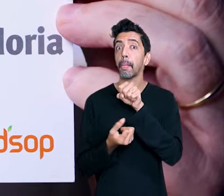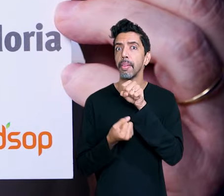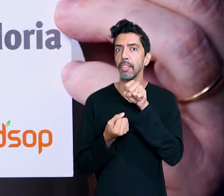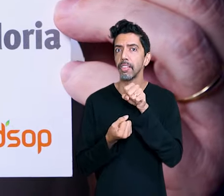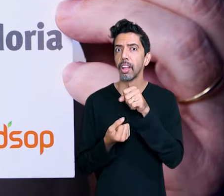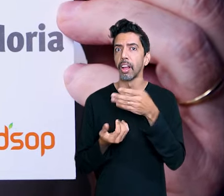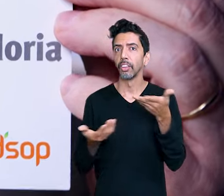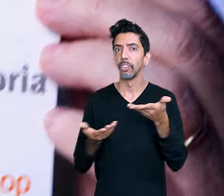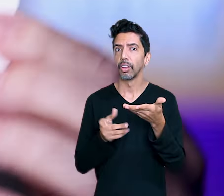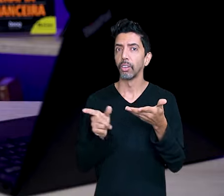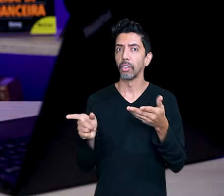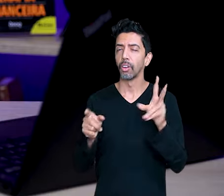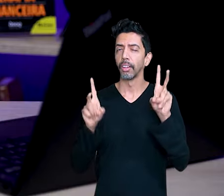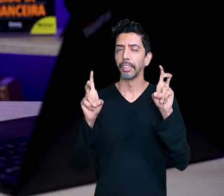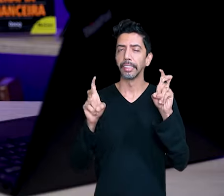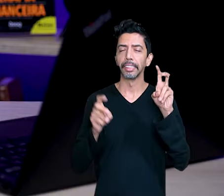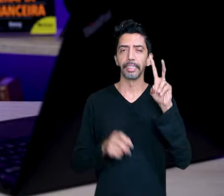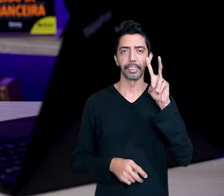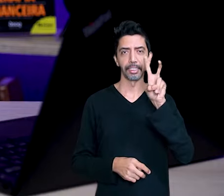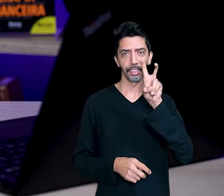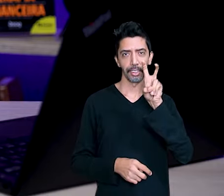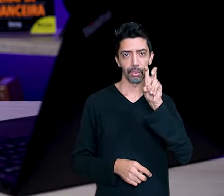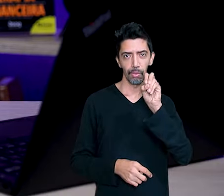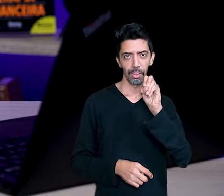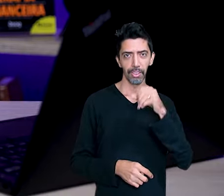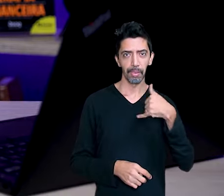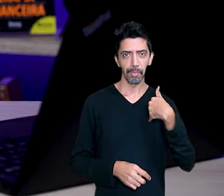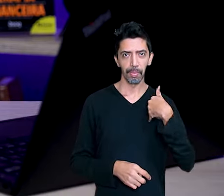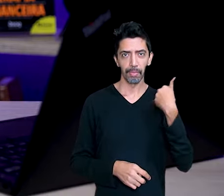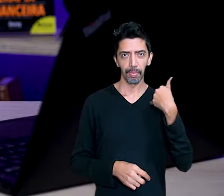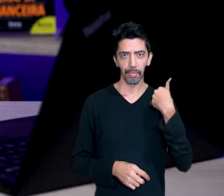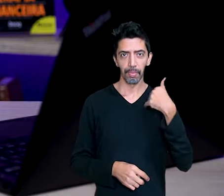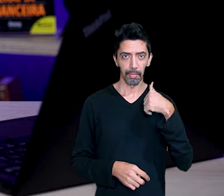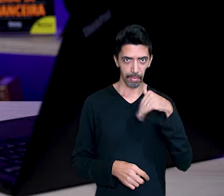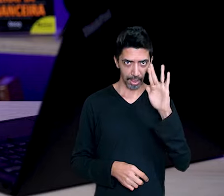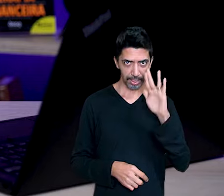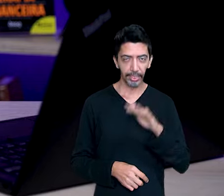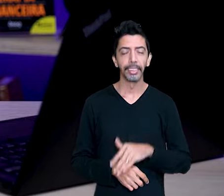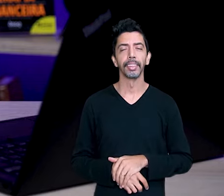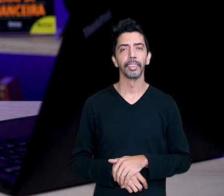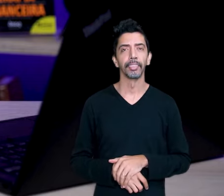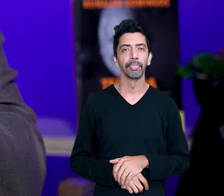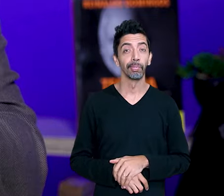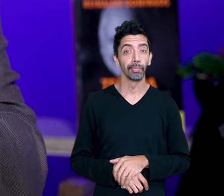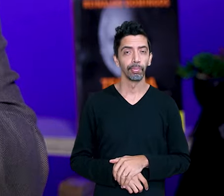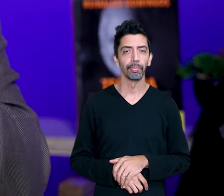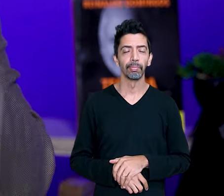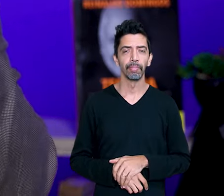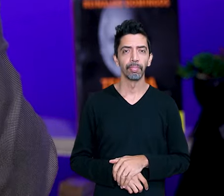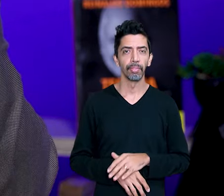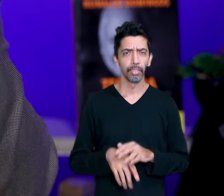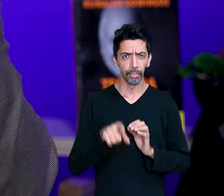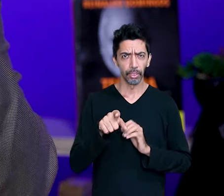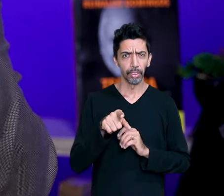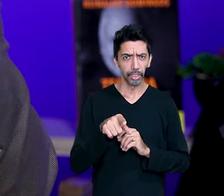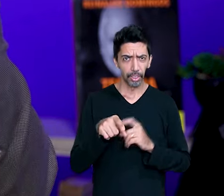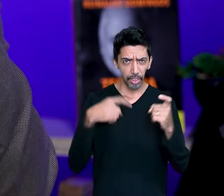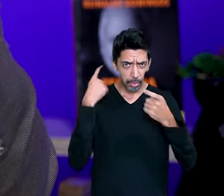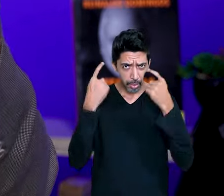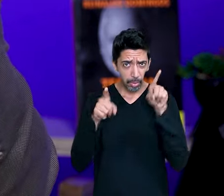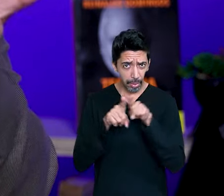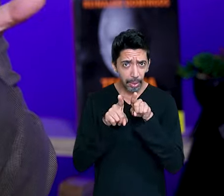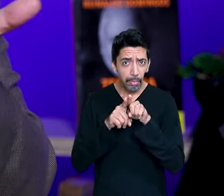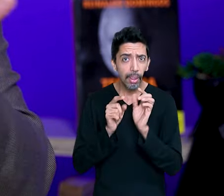mais 50? Será que você está cuidando disso? Ah, talvez você já esteja